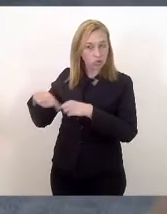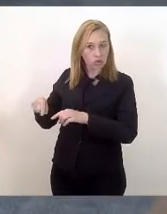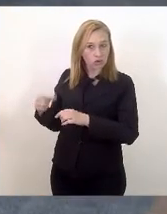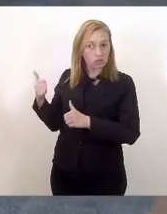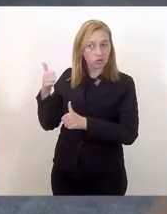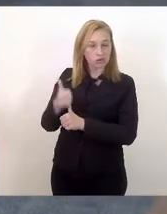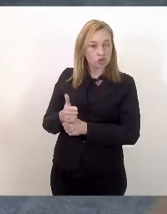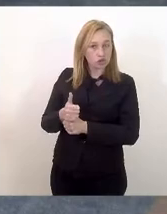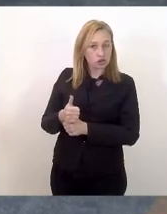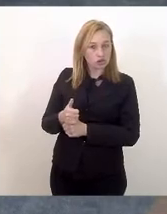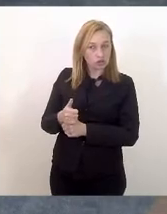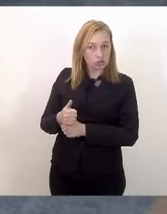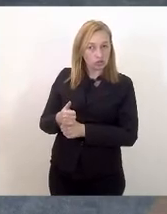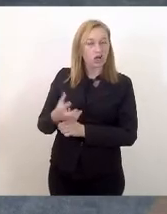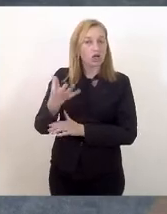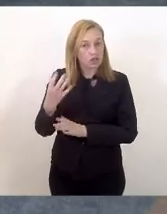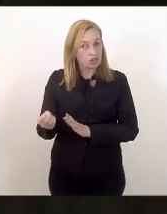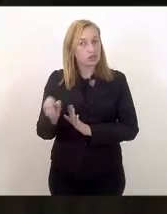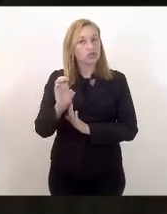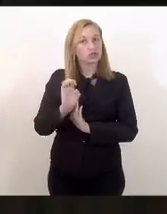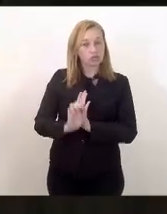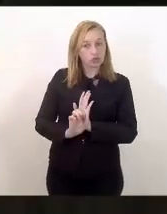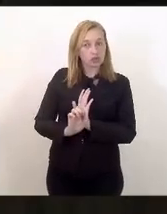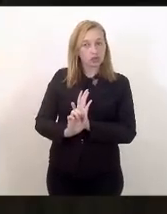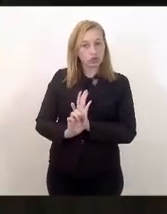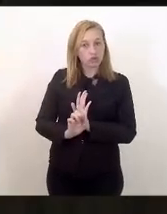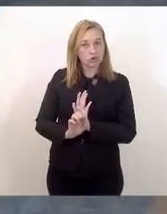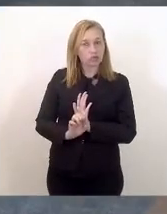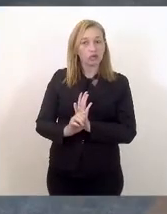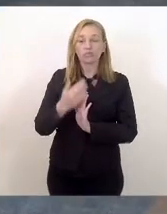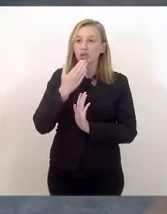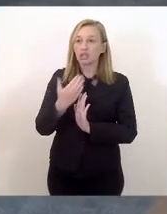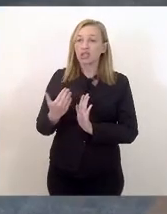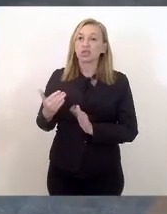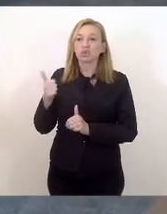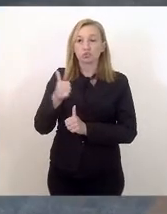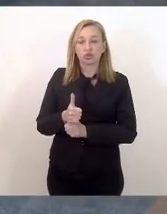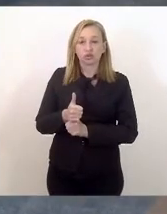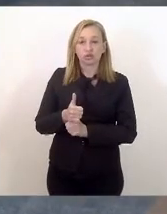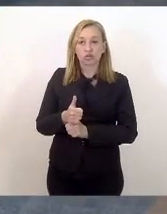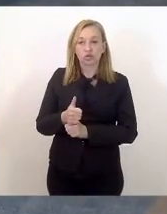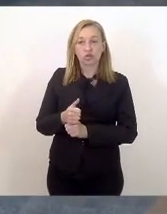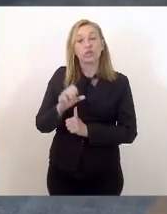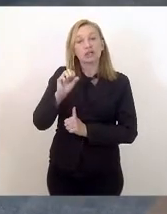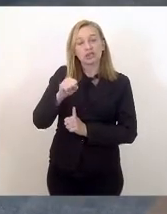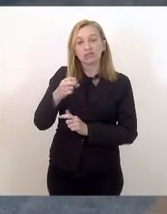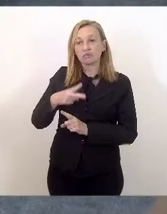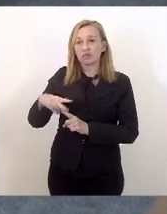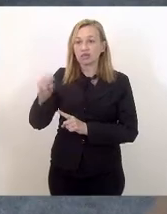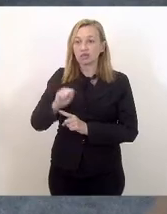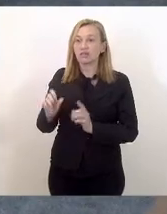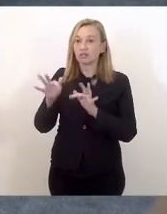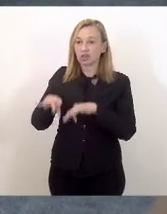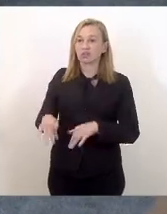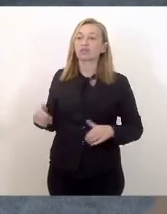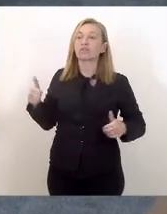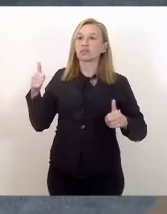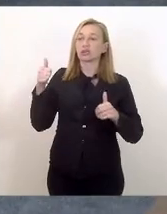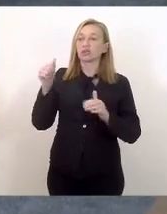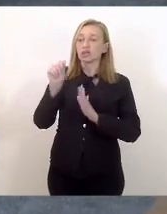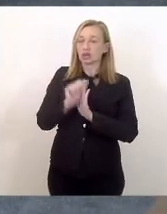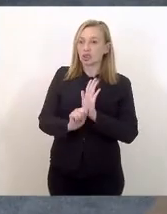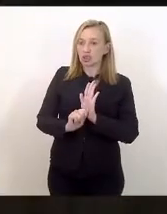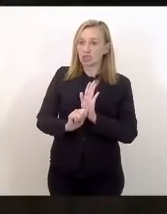substitutivo. Favorável com emendas. Ao substitutivo. Optando por substitutivo e, se for vencedor, dando forma final de redação. Com também.